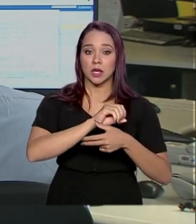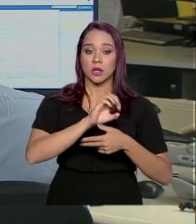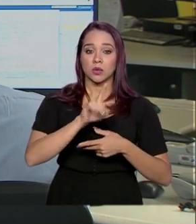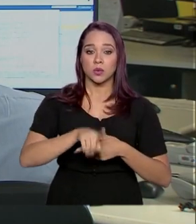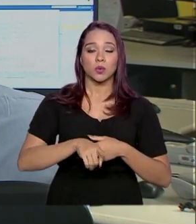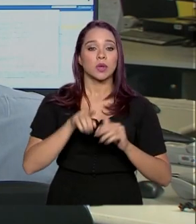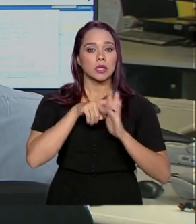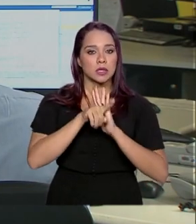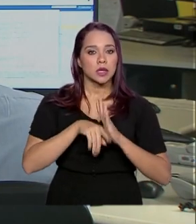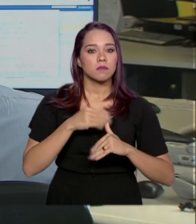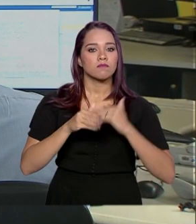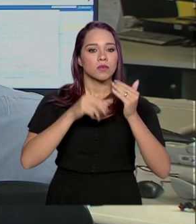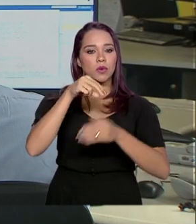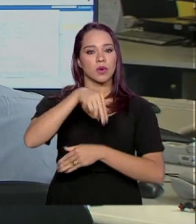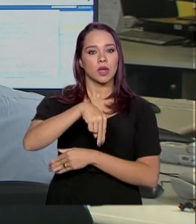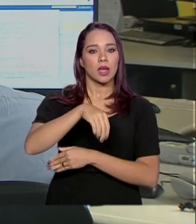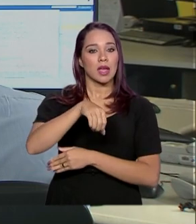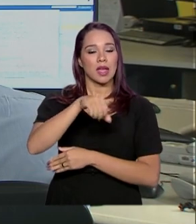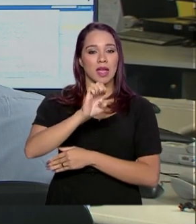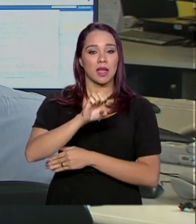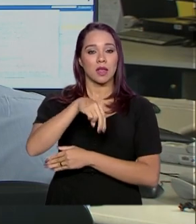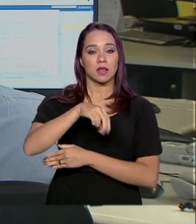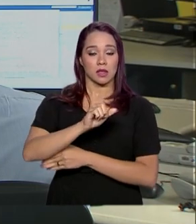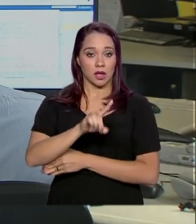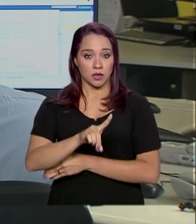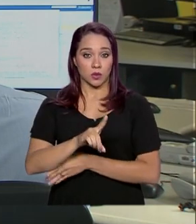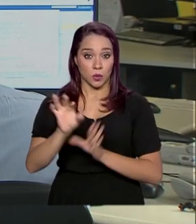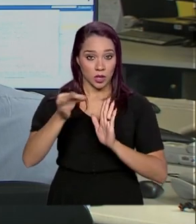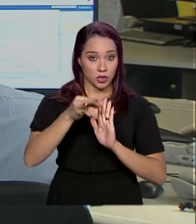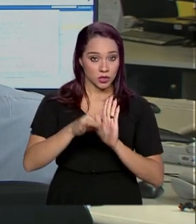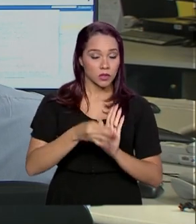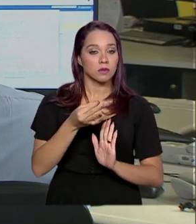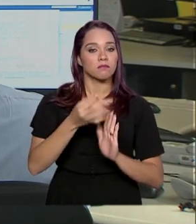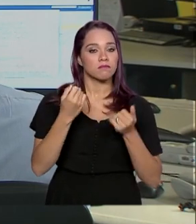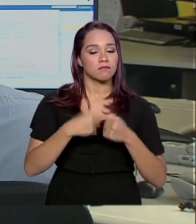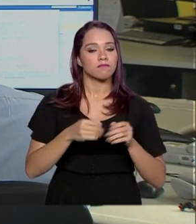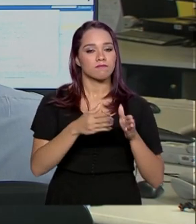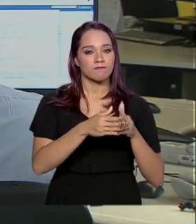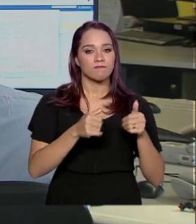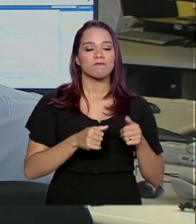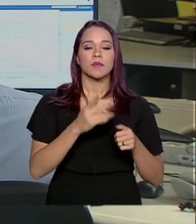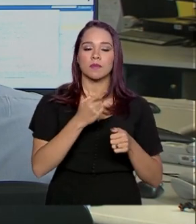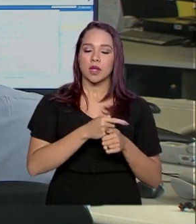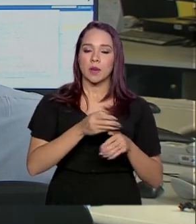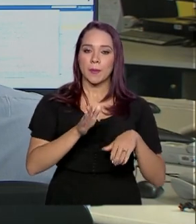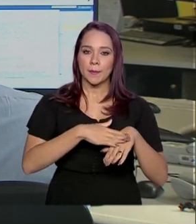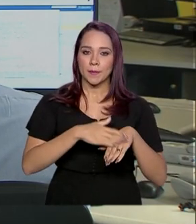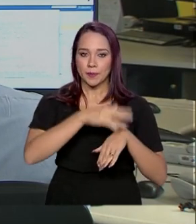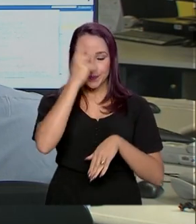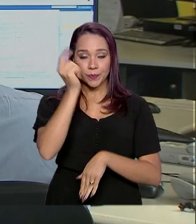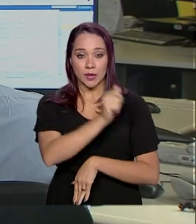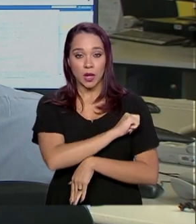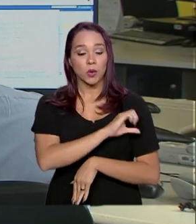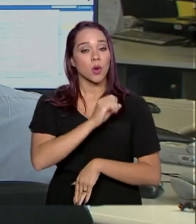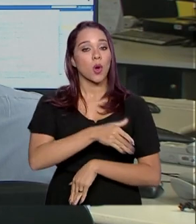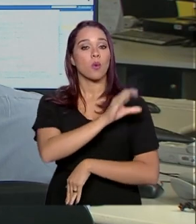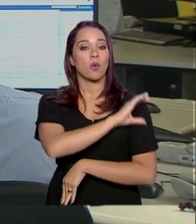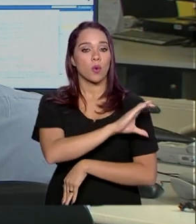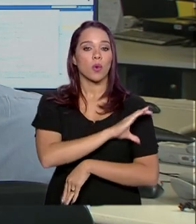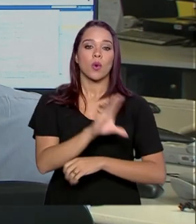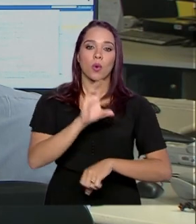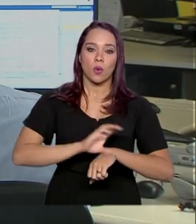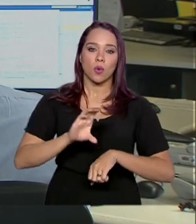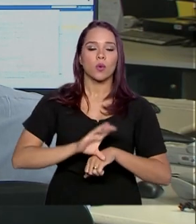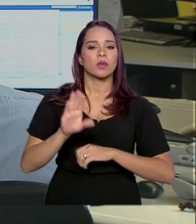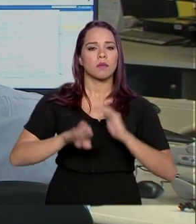Desempenho dos Estudantes, o ENAD. O registro da solicitação deve ser feito pelo próprio estudante ou pelo coordenador de curso,